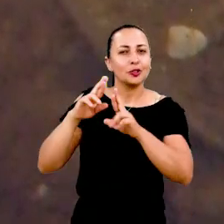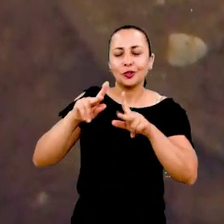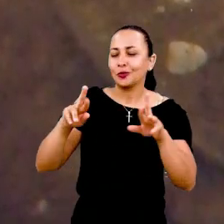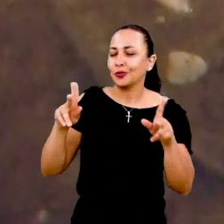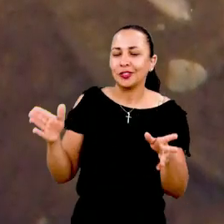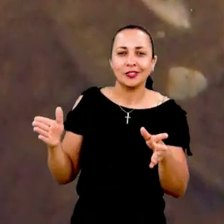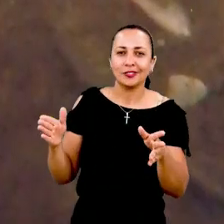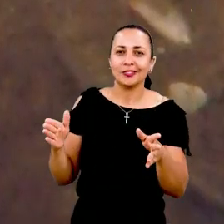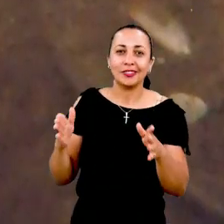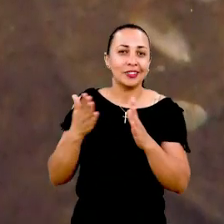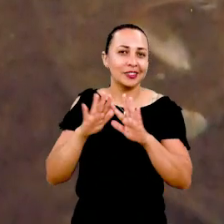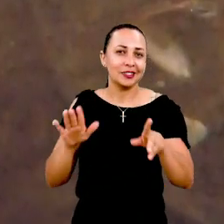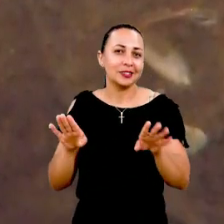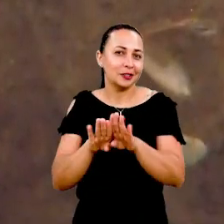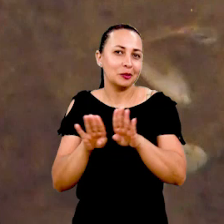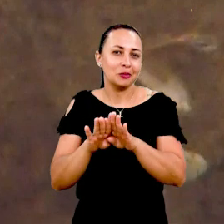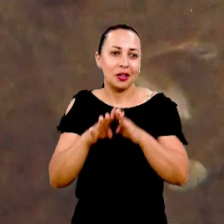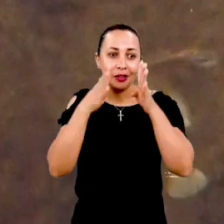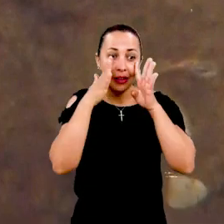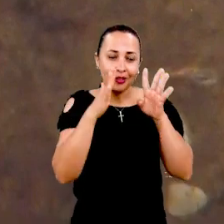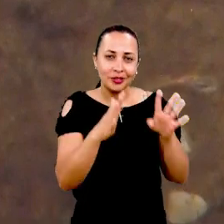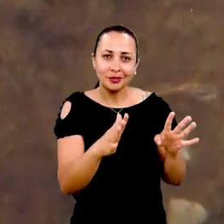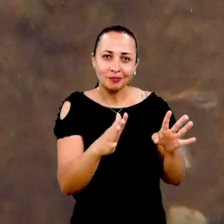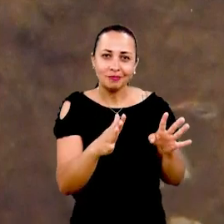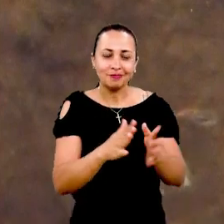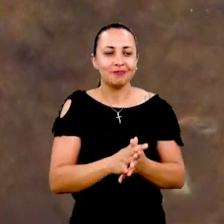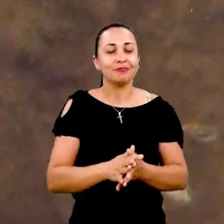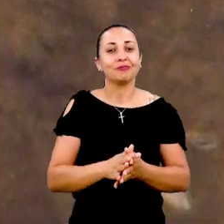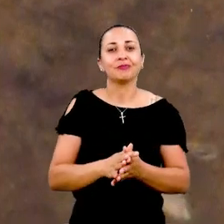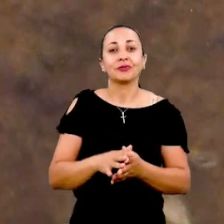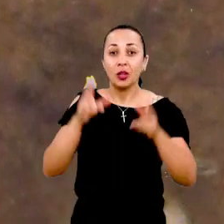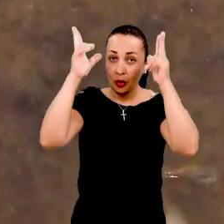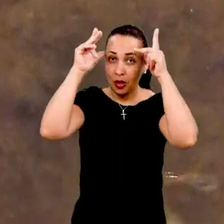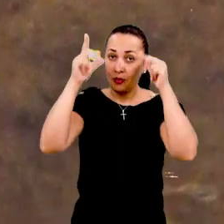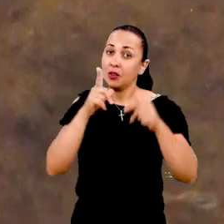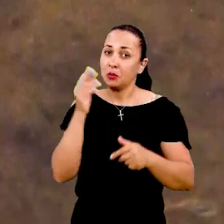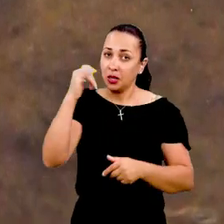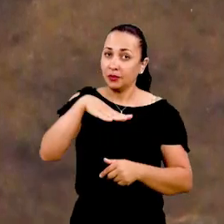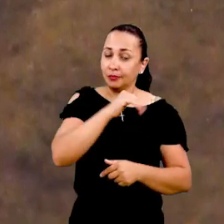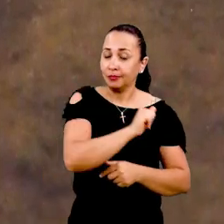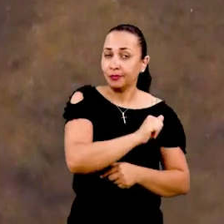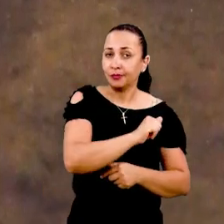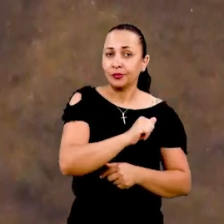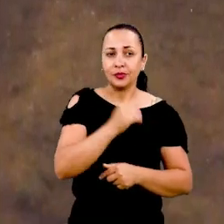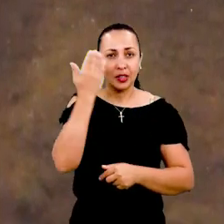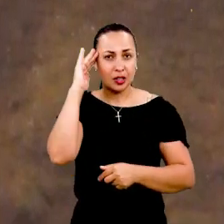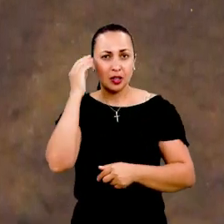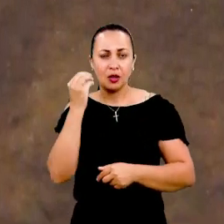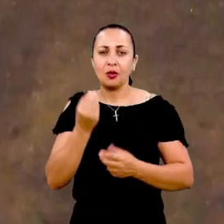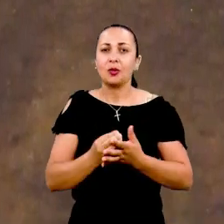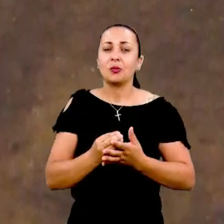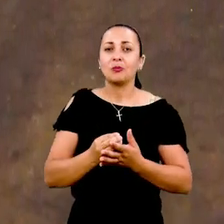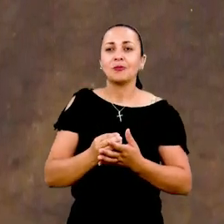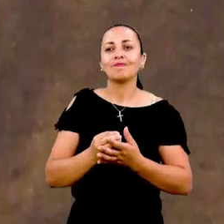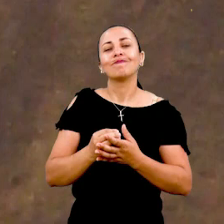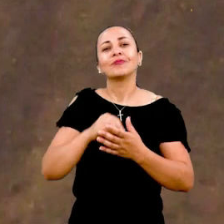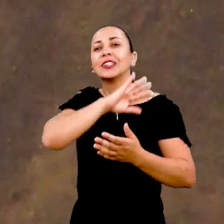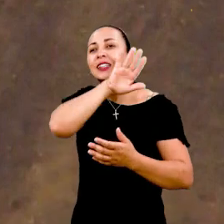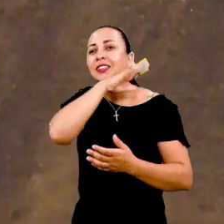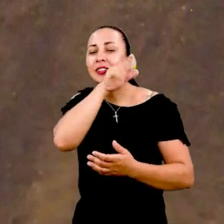corpo completamente diferentes. Então é por isso que eles chamam também tanta atenção. Os cavalos marinhos são considerados